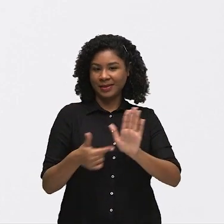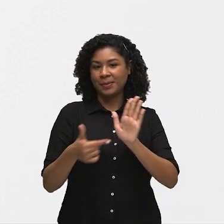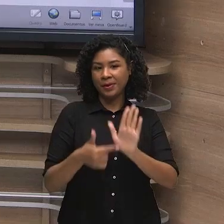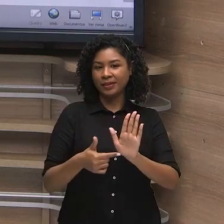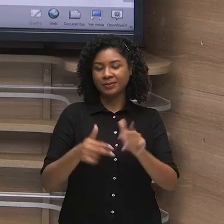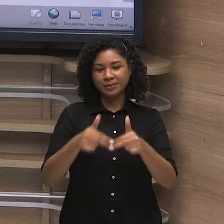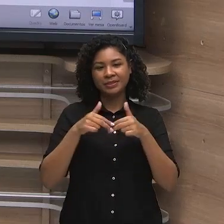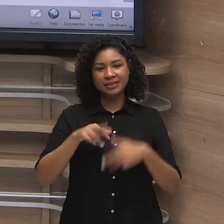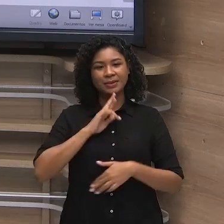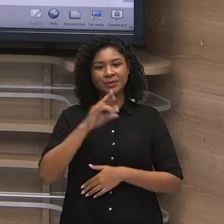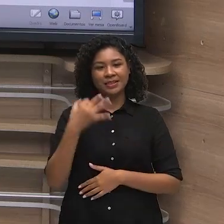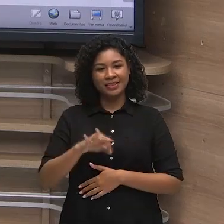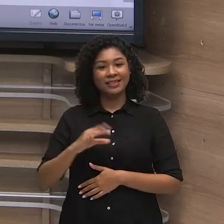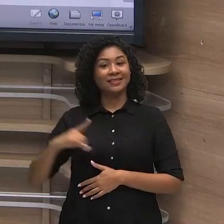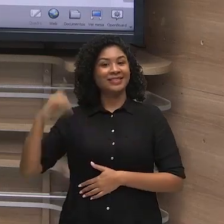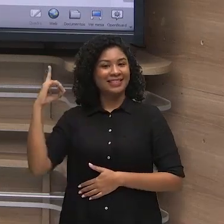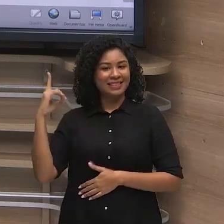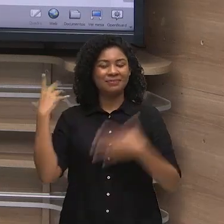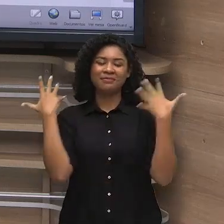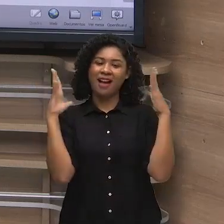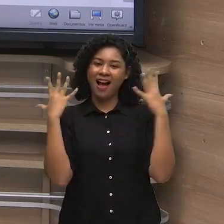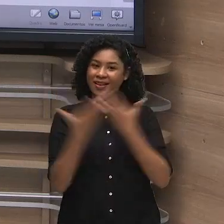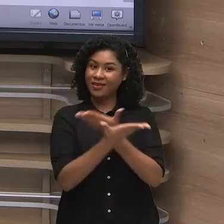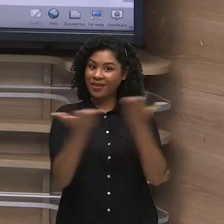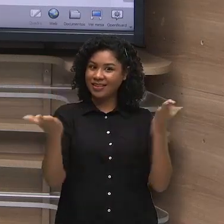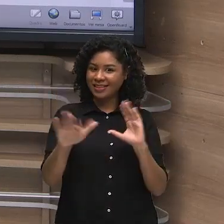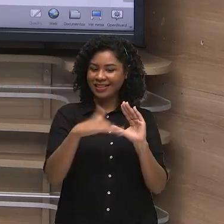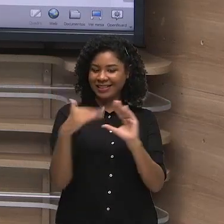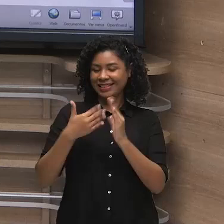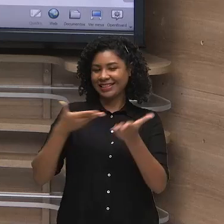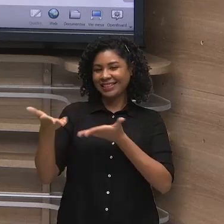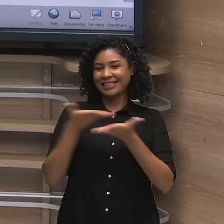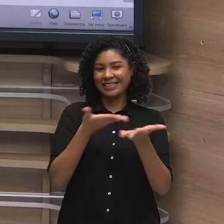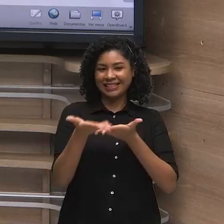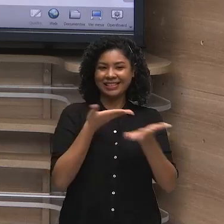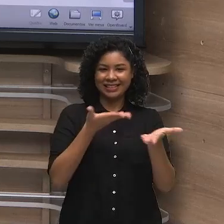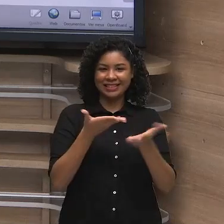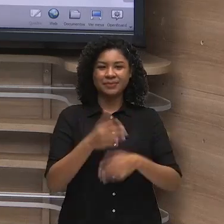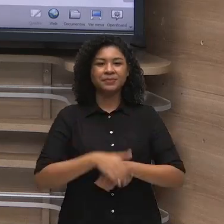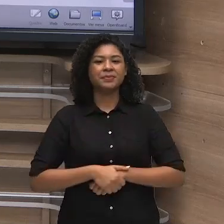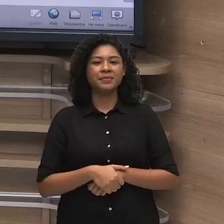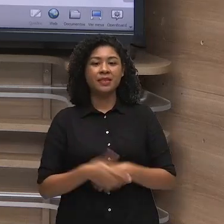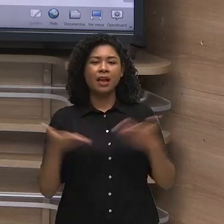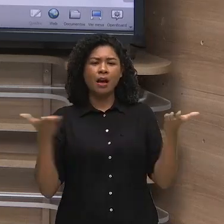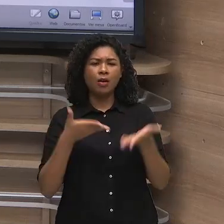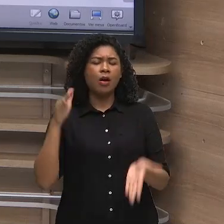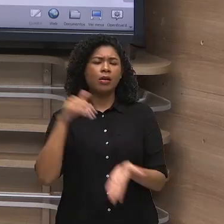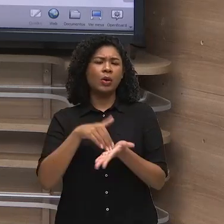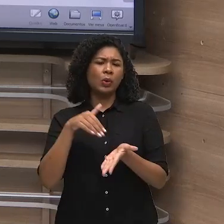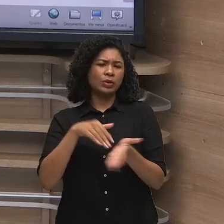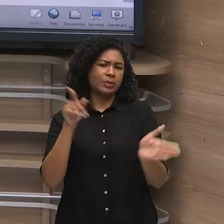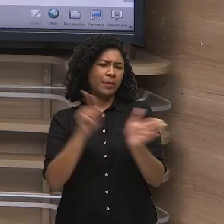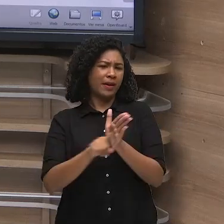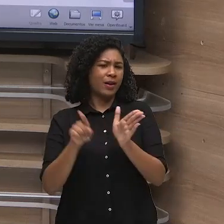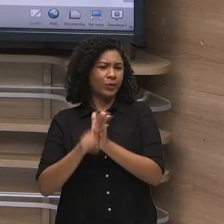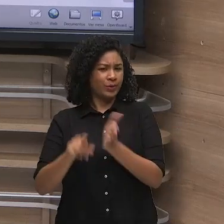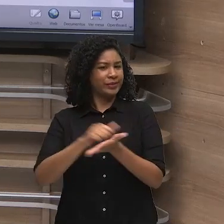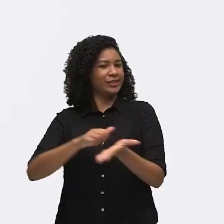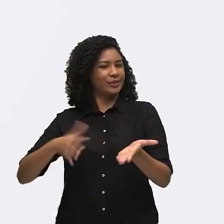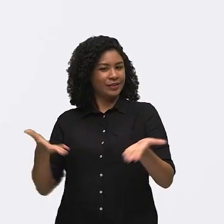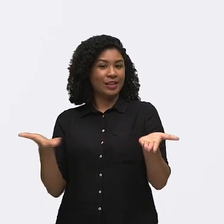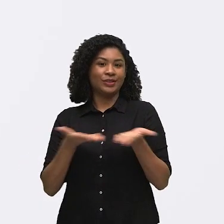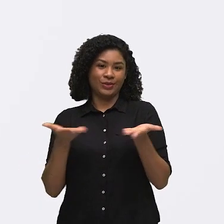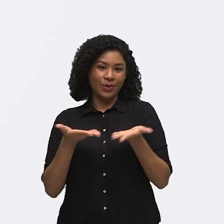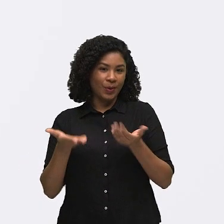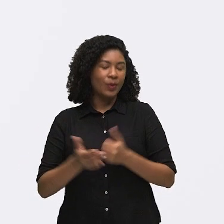vocês bem disseram, ó. Parabéns para vocês que participaram conosco no chat. Então, agora vamos à nossa última questão dessa nossa atividade de hoje, olhem